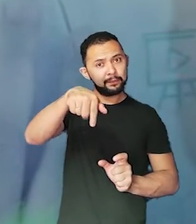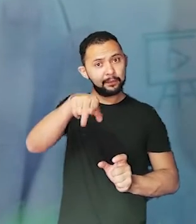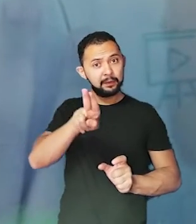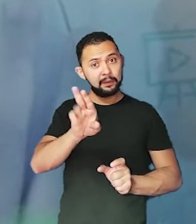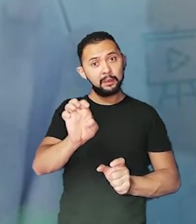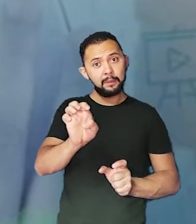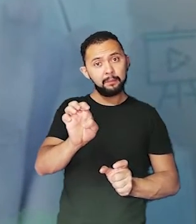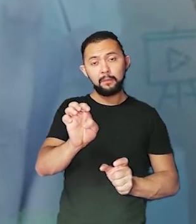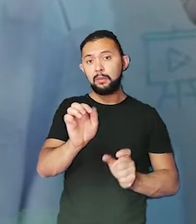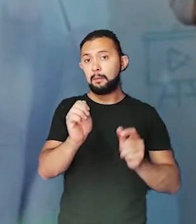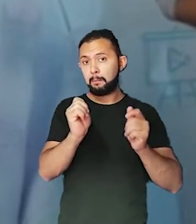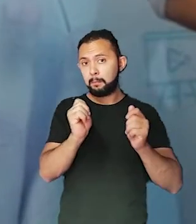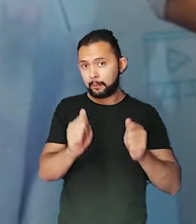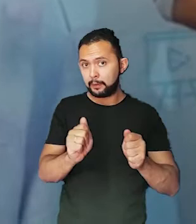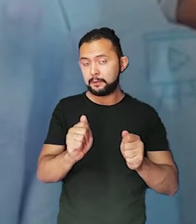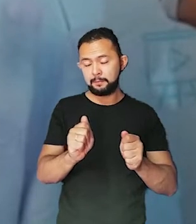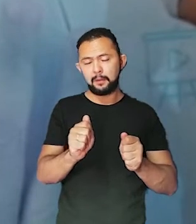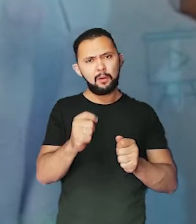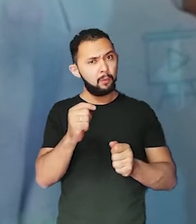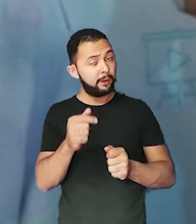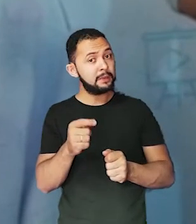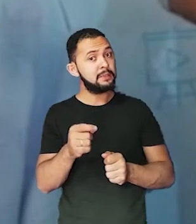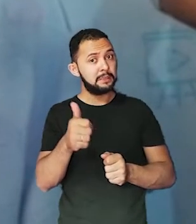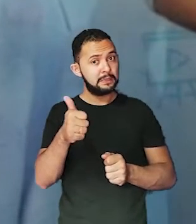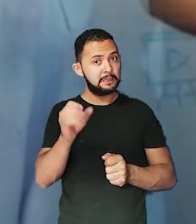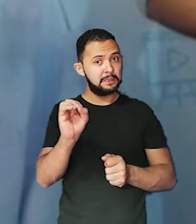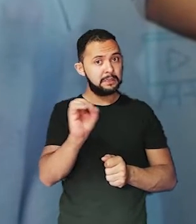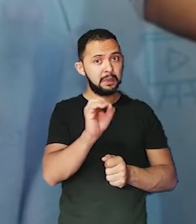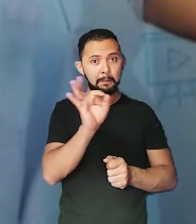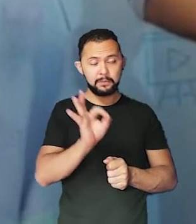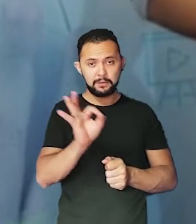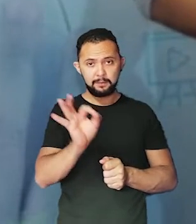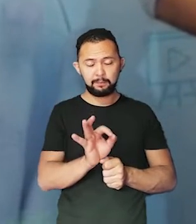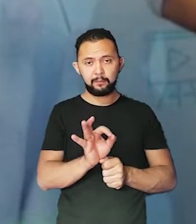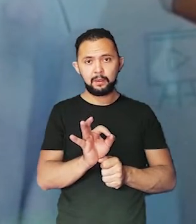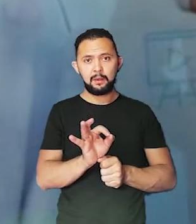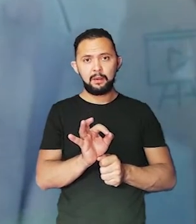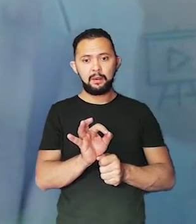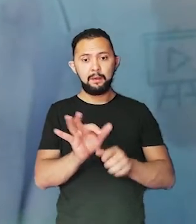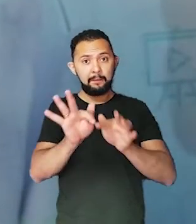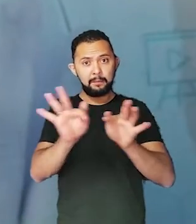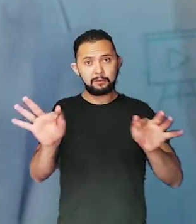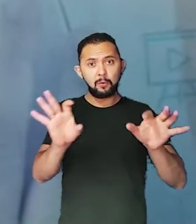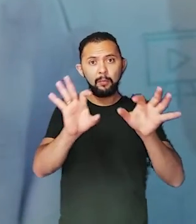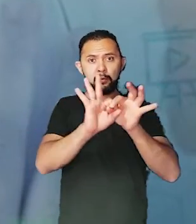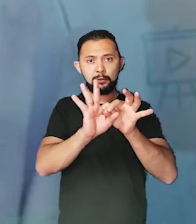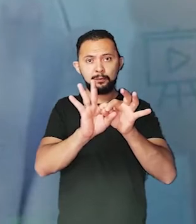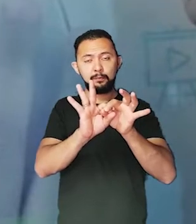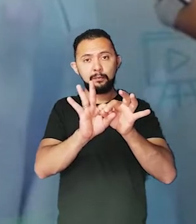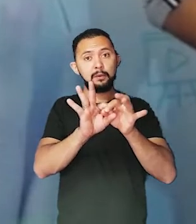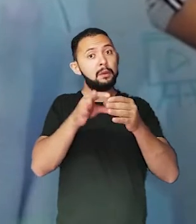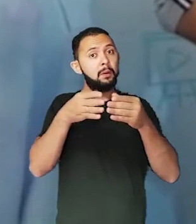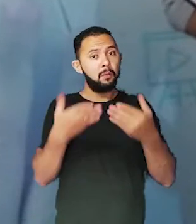um período composto por subordinação substantiva ou adjetiva, ok? E aí a gente vai ter que definir como é esse